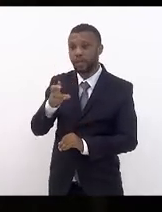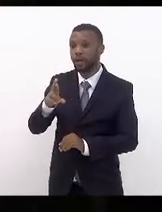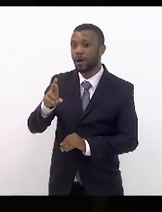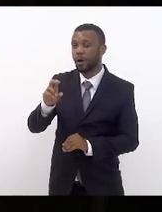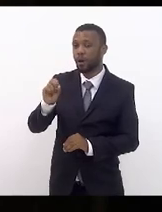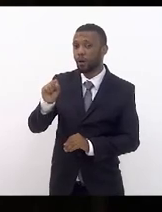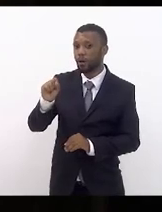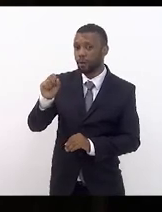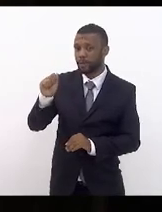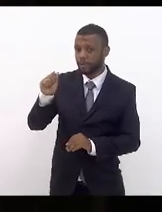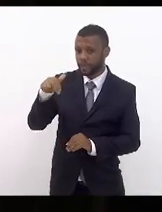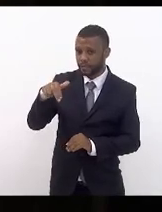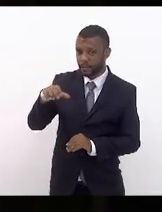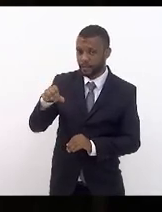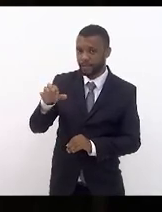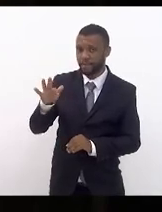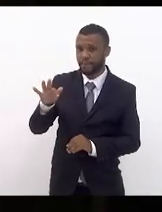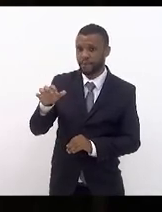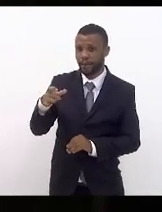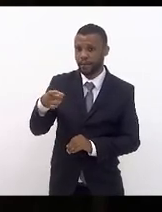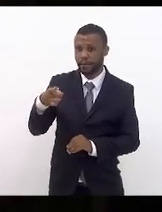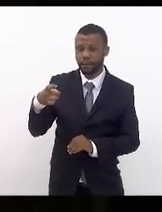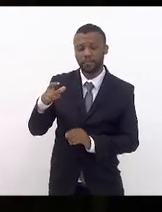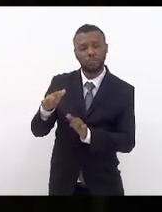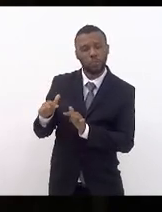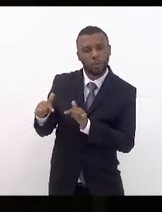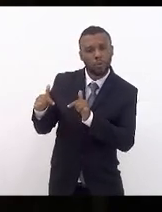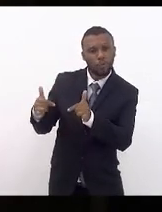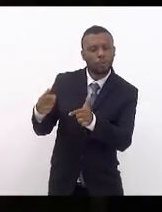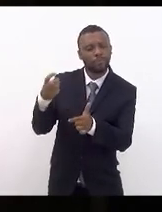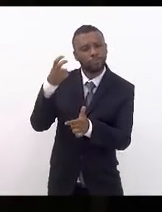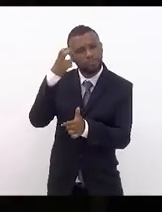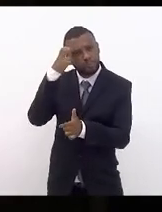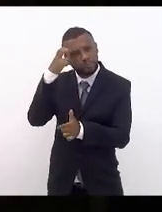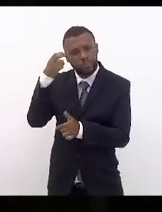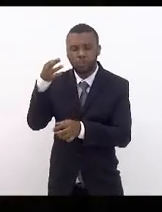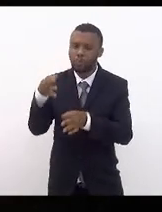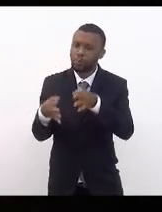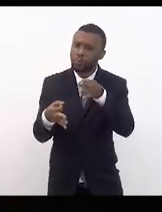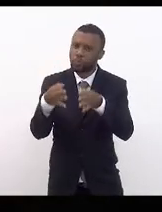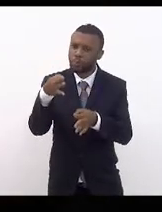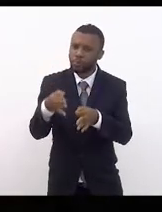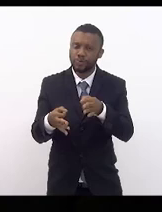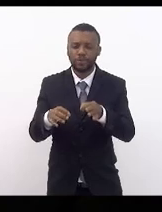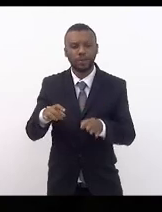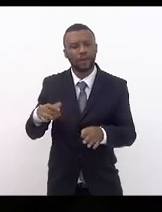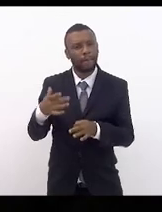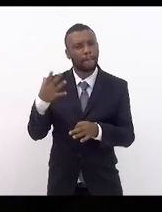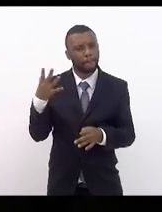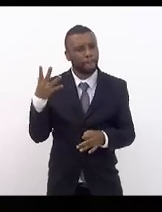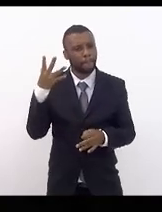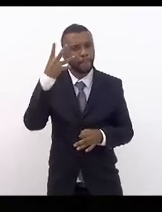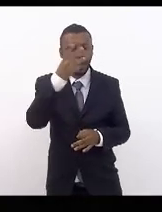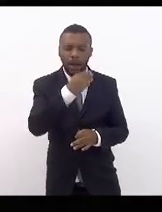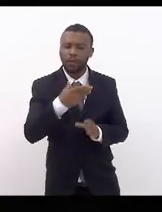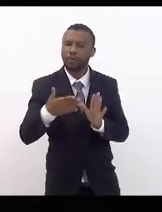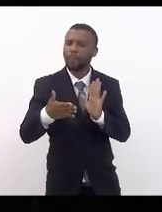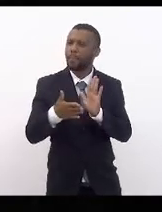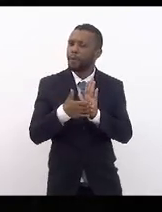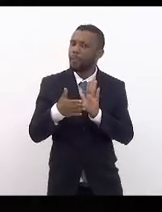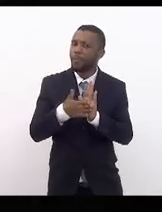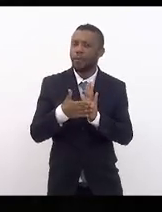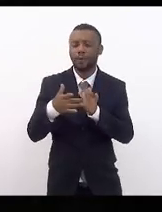Félix, pela iniciativa sábia, justa e bela de propor